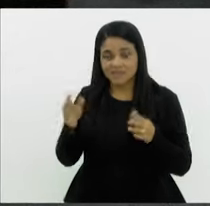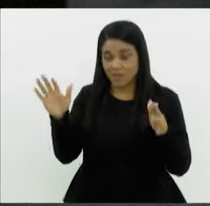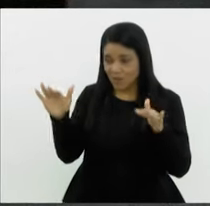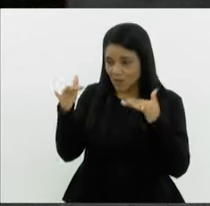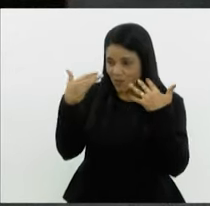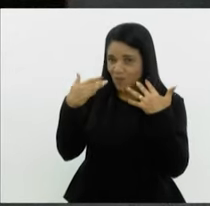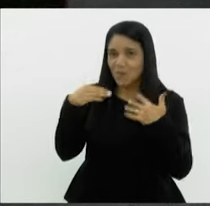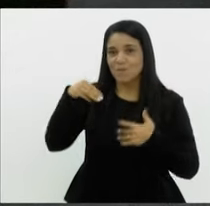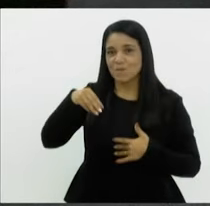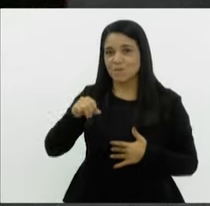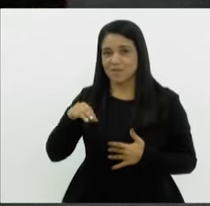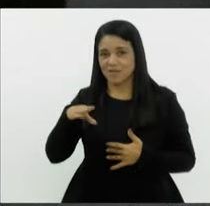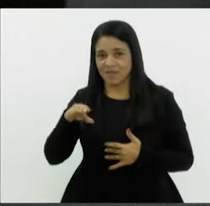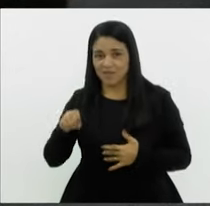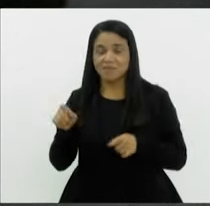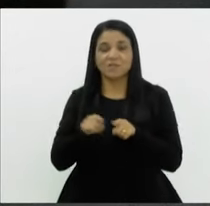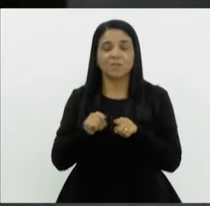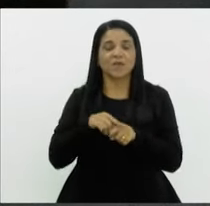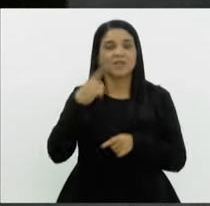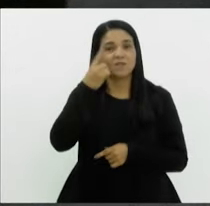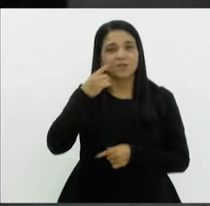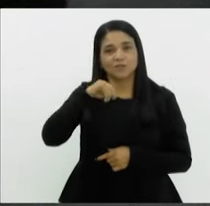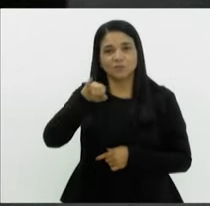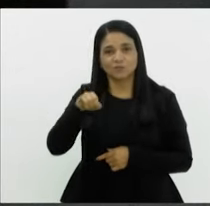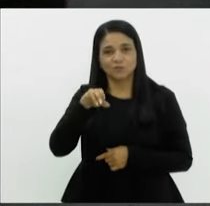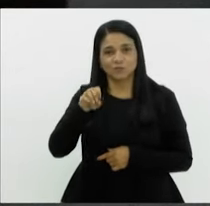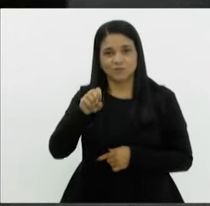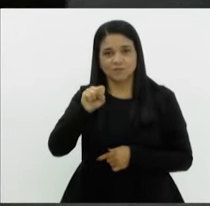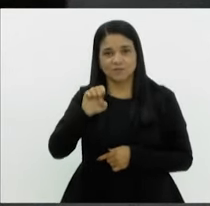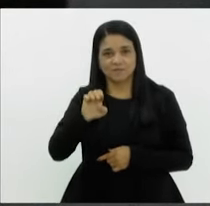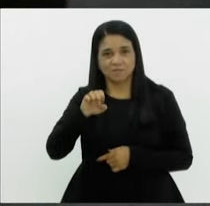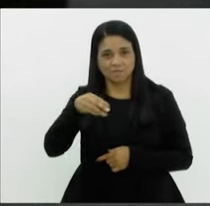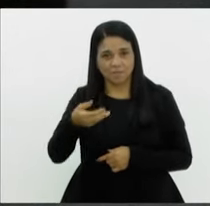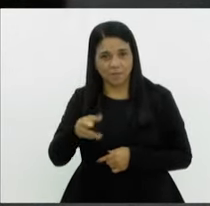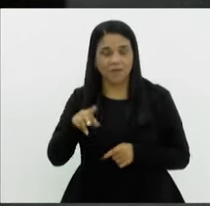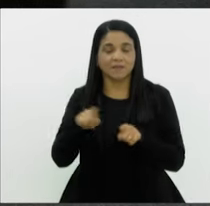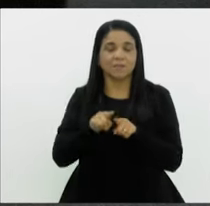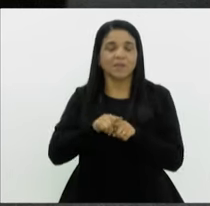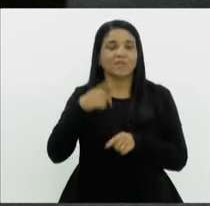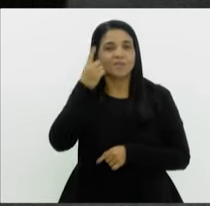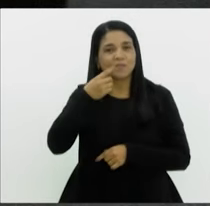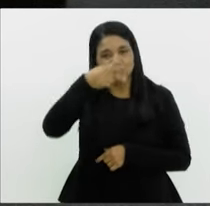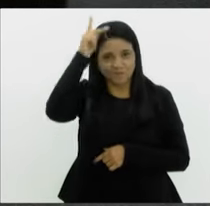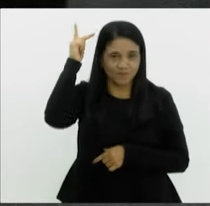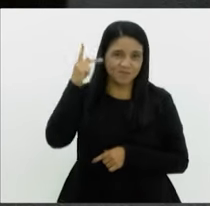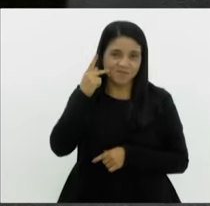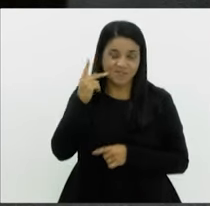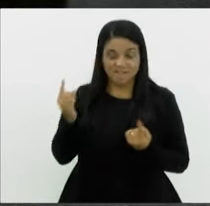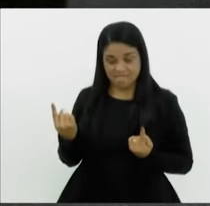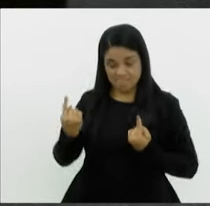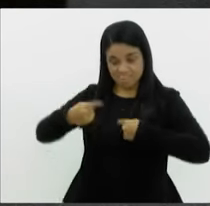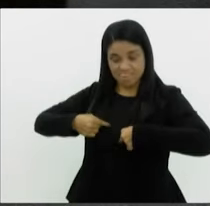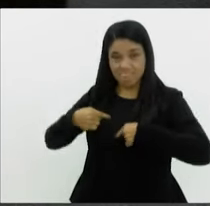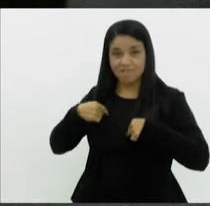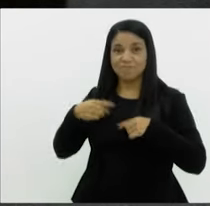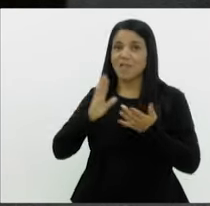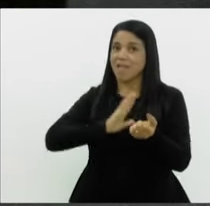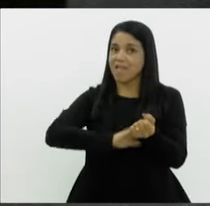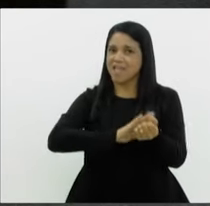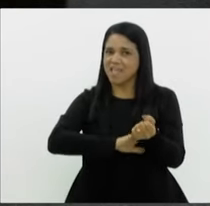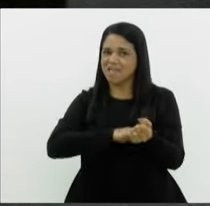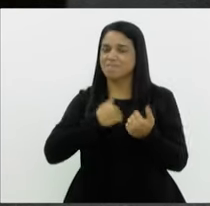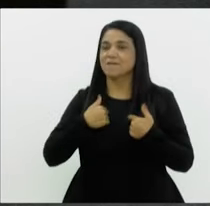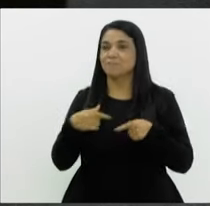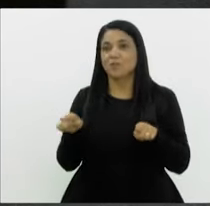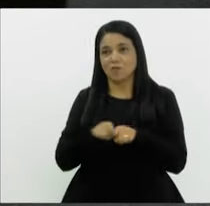do deputado professor Josemar e até do deputado Luiz Paulo, que certa vez me desafiaram para trazer uma rima aqui. E